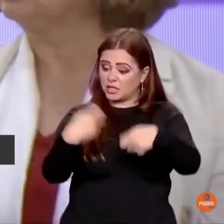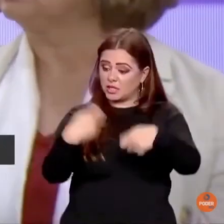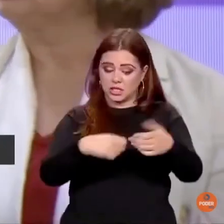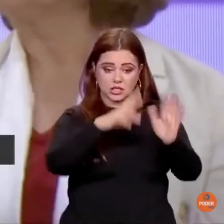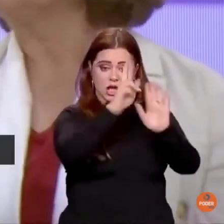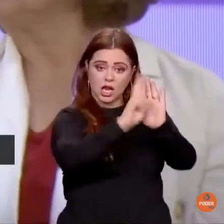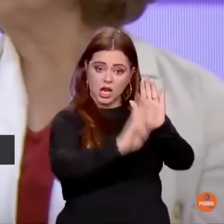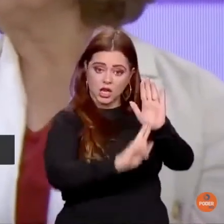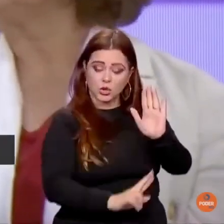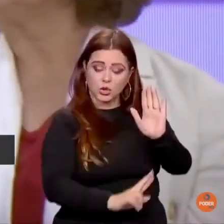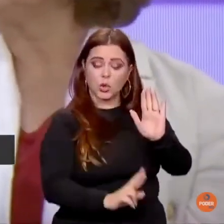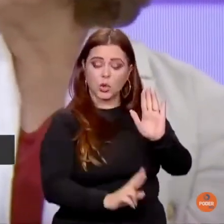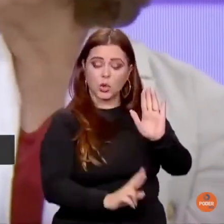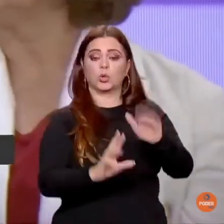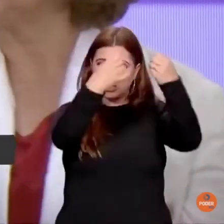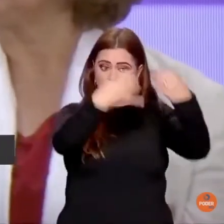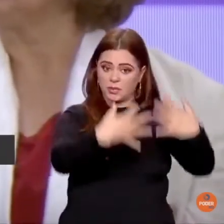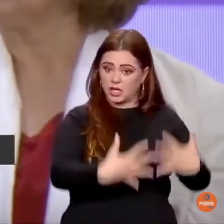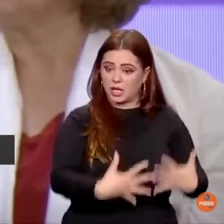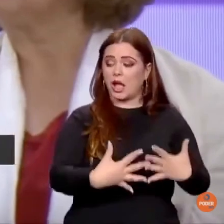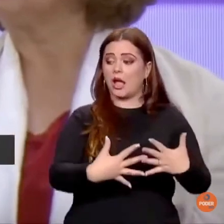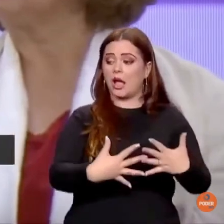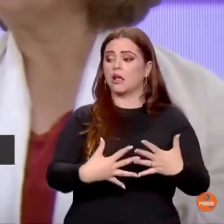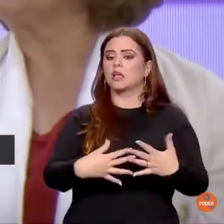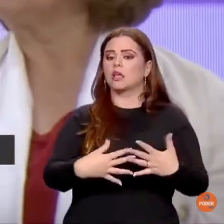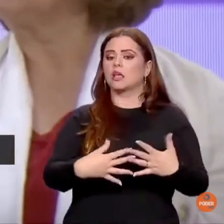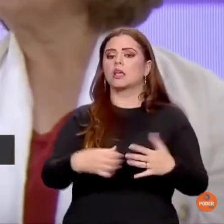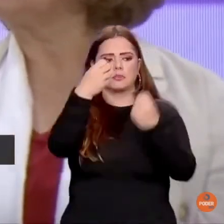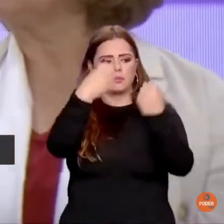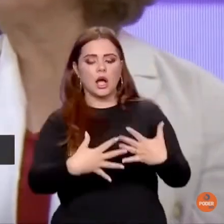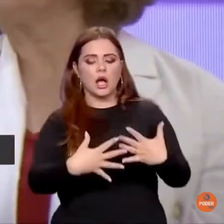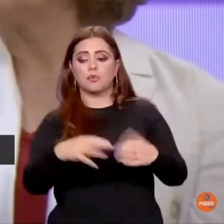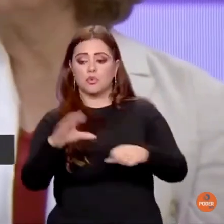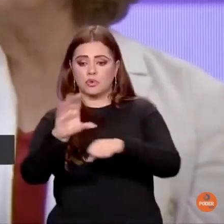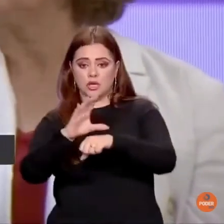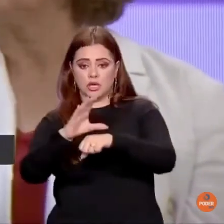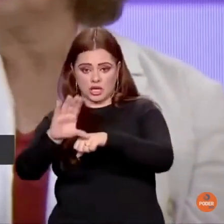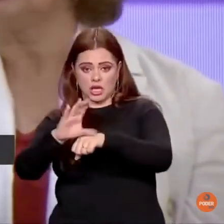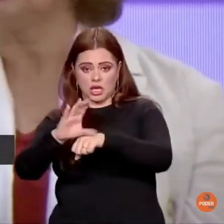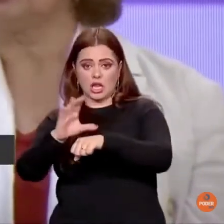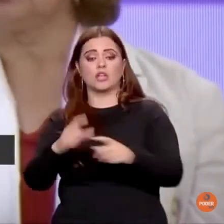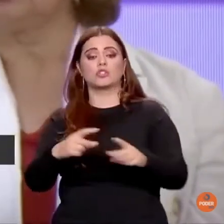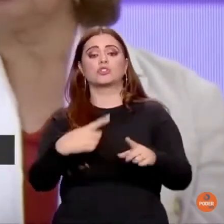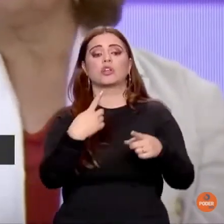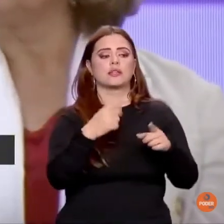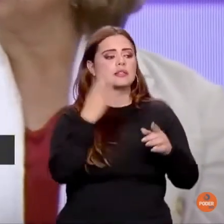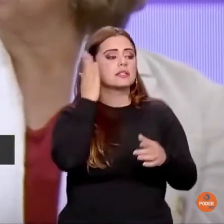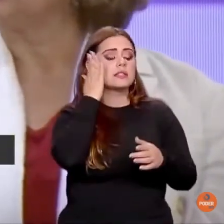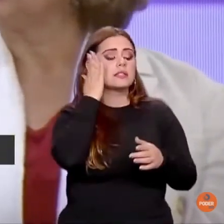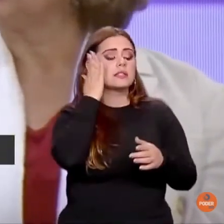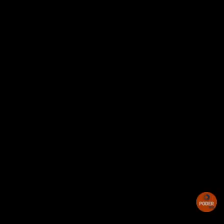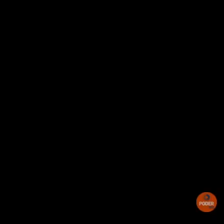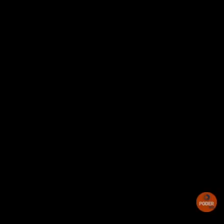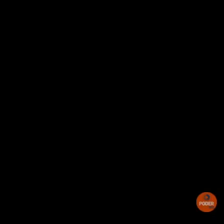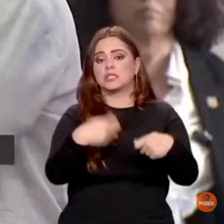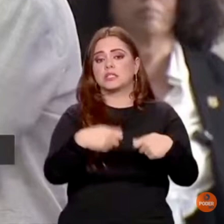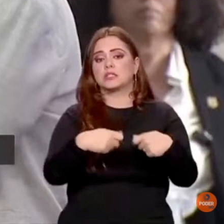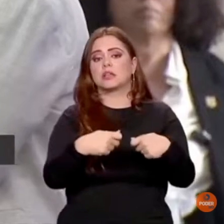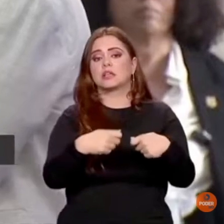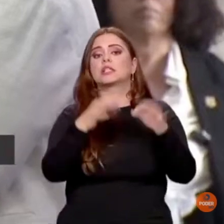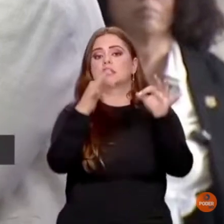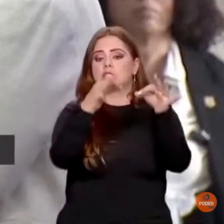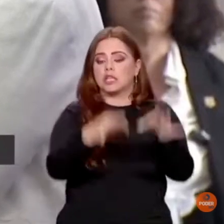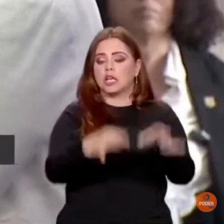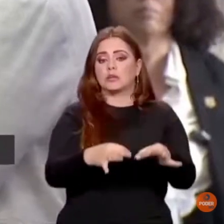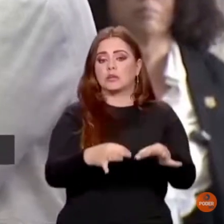explicar publicamente, eles vão ter que se explicar para os seus clientes que vai comprar uma roupa e vai querer saber se aquela loja está tratando igual.